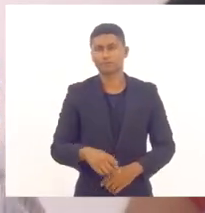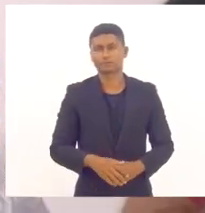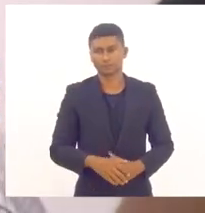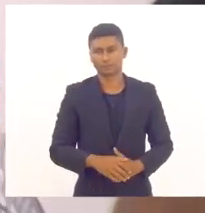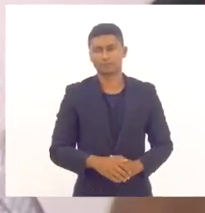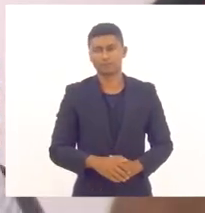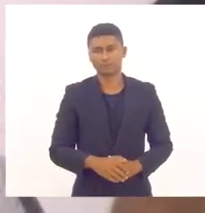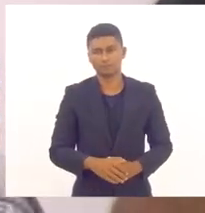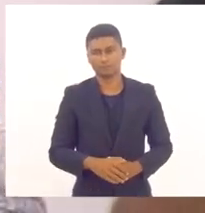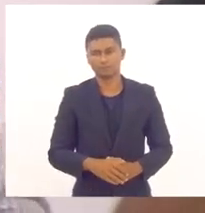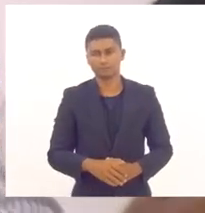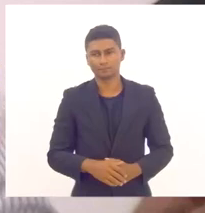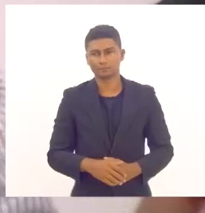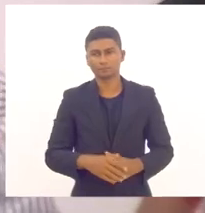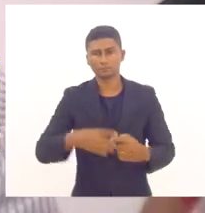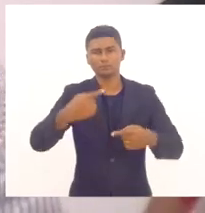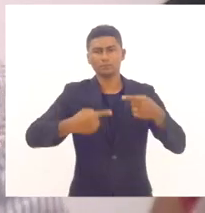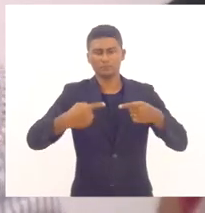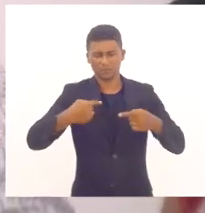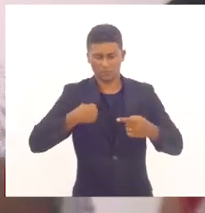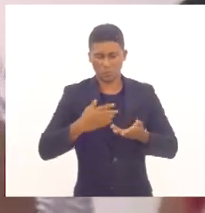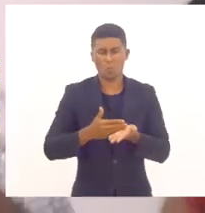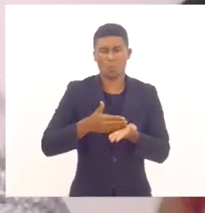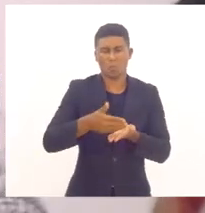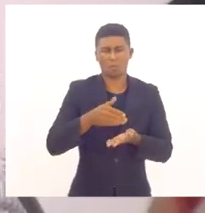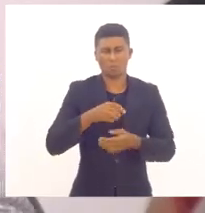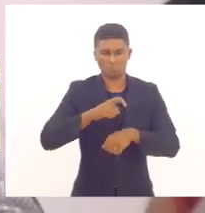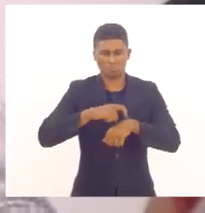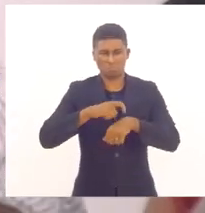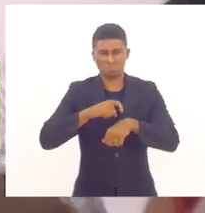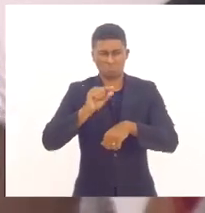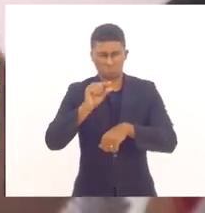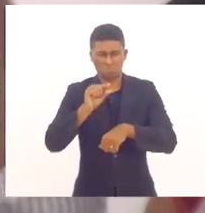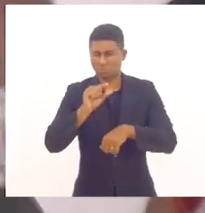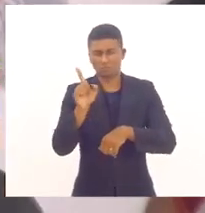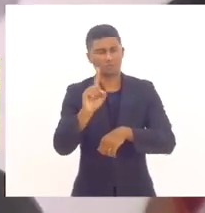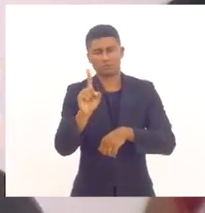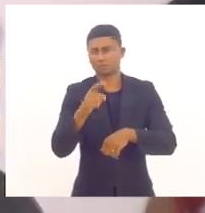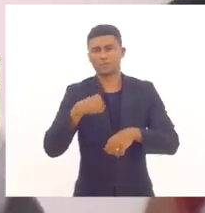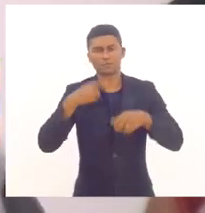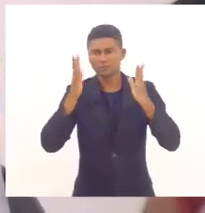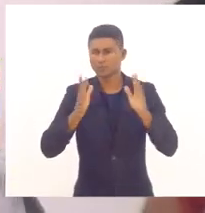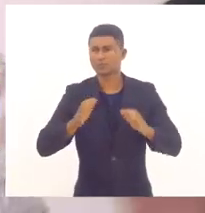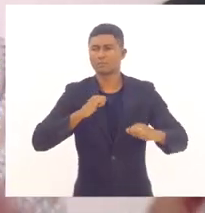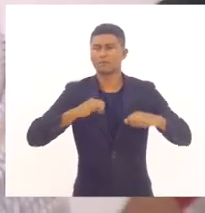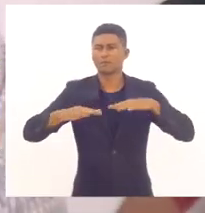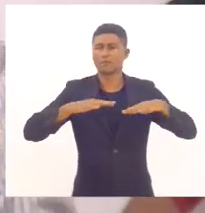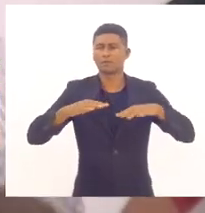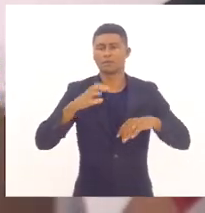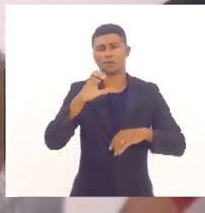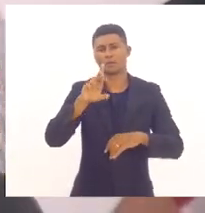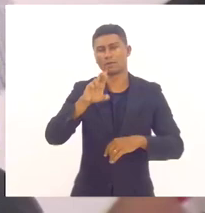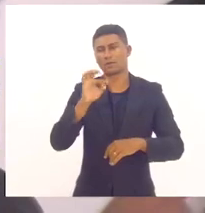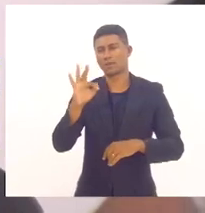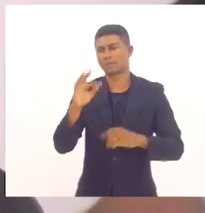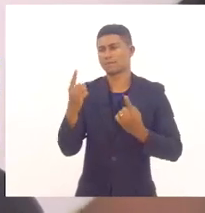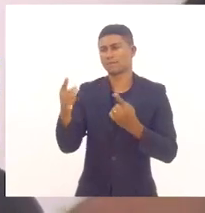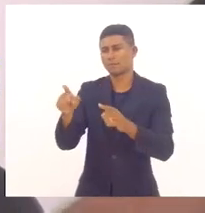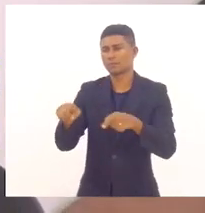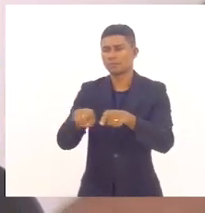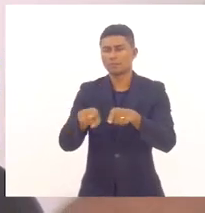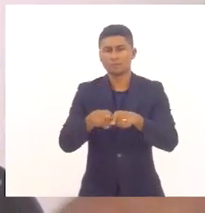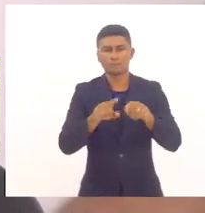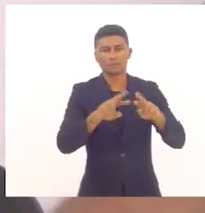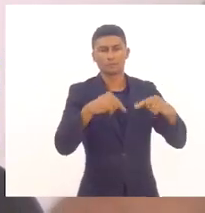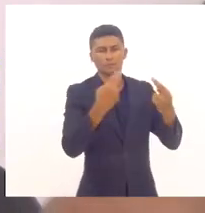da capoeira, ele não nasceu hoje. Eu estou dentro do movimento contra o CREF, fiz parte da reunião